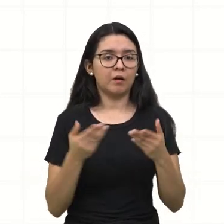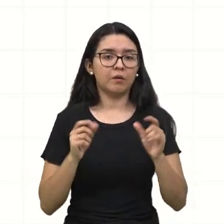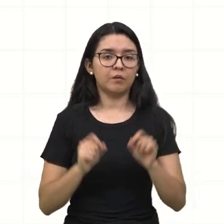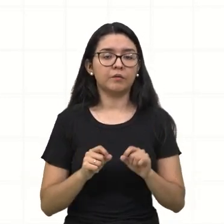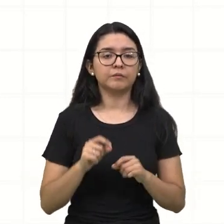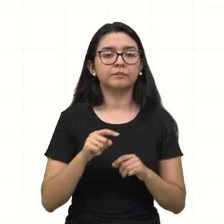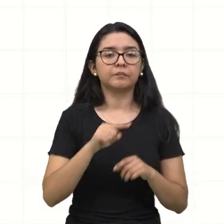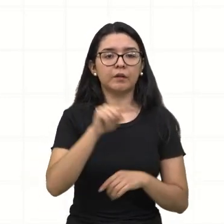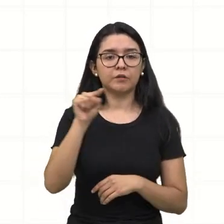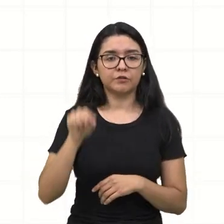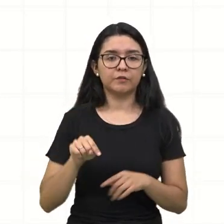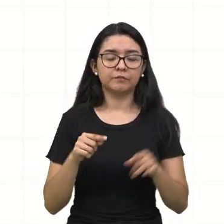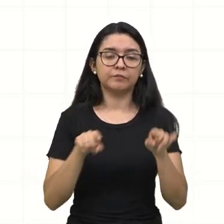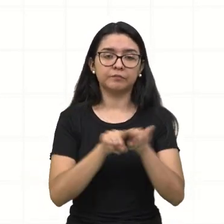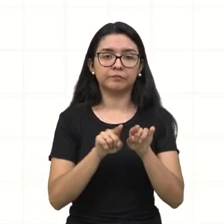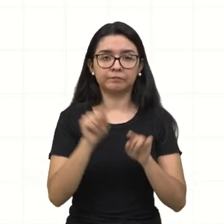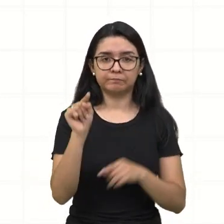chave,